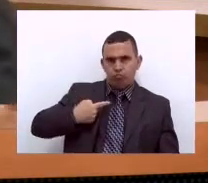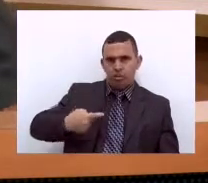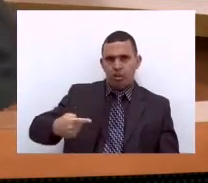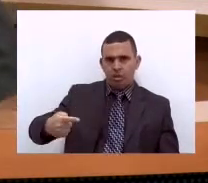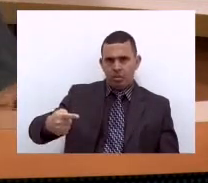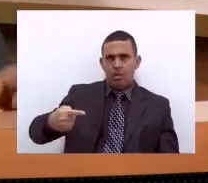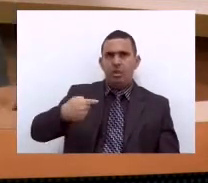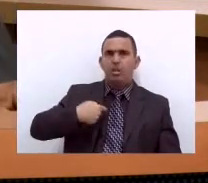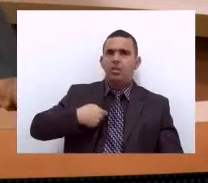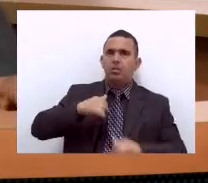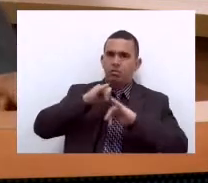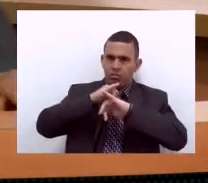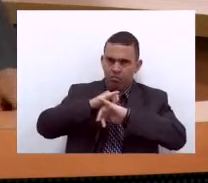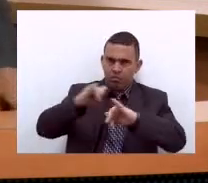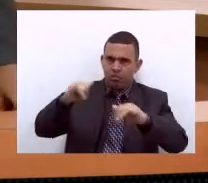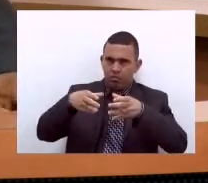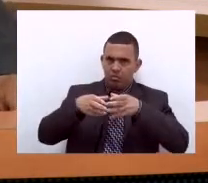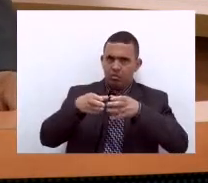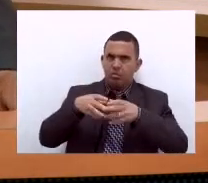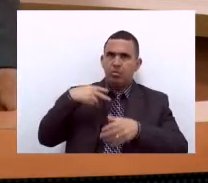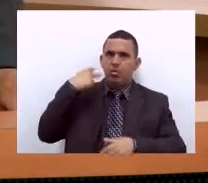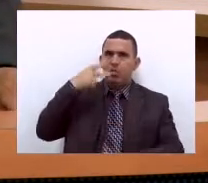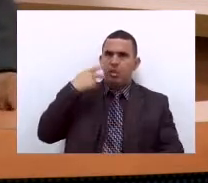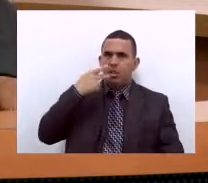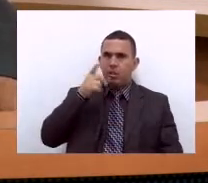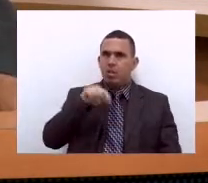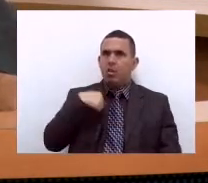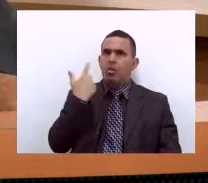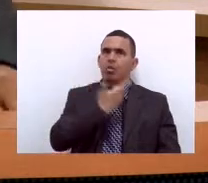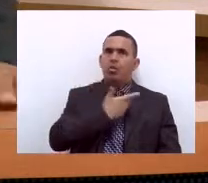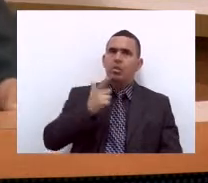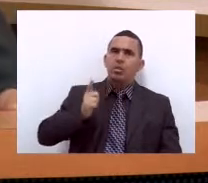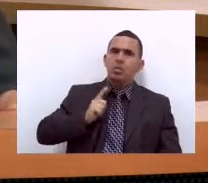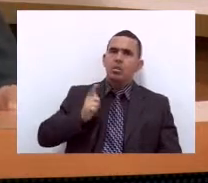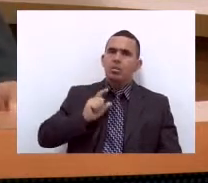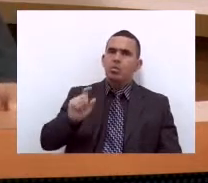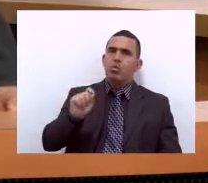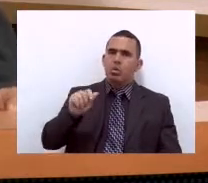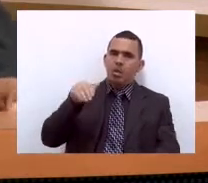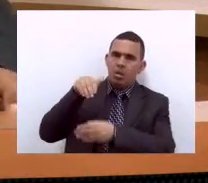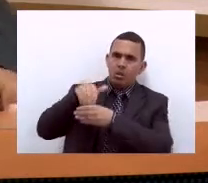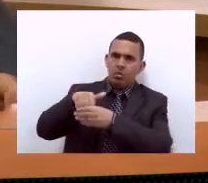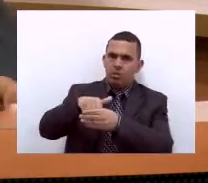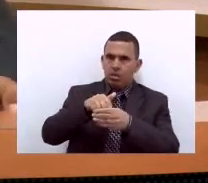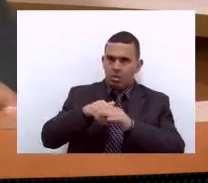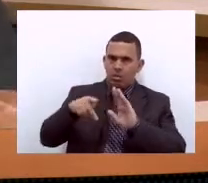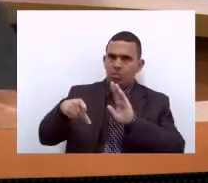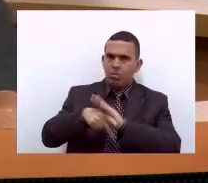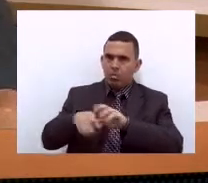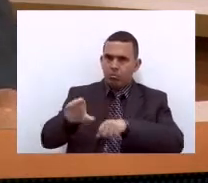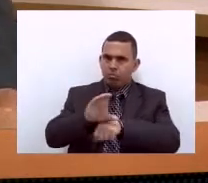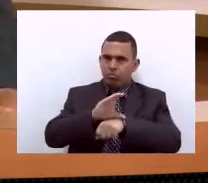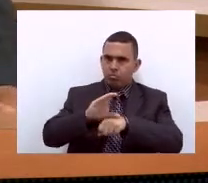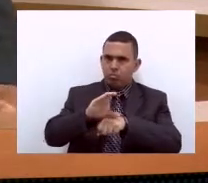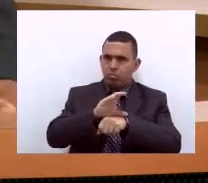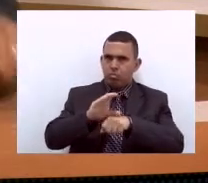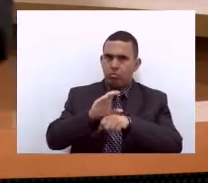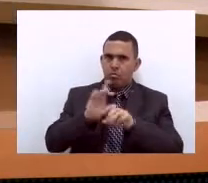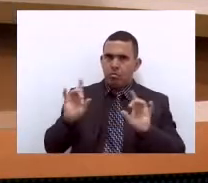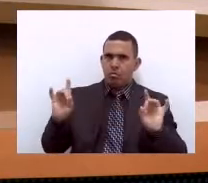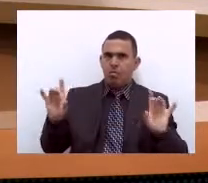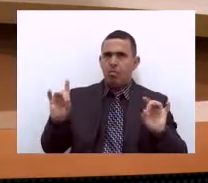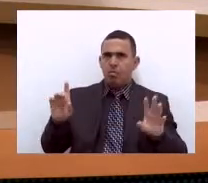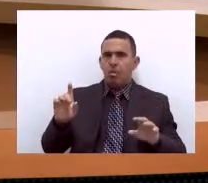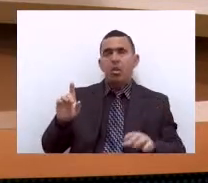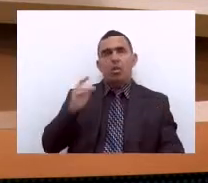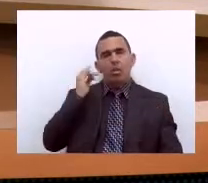às lideranças, que nós teremos a votação pela constituinte exclusiva. E é importante